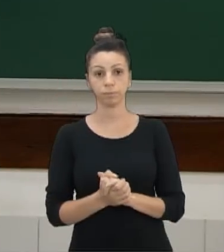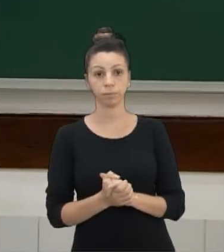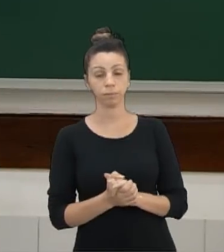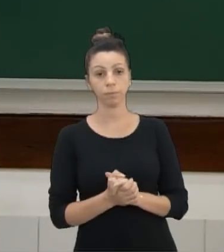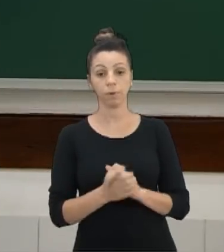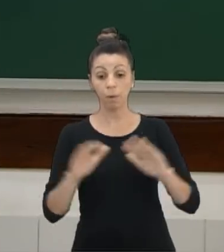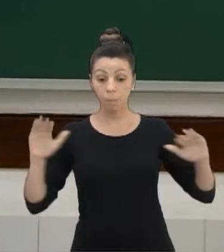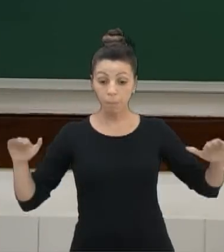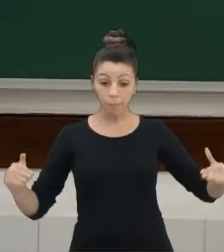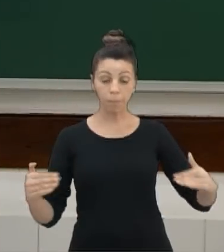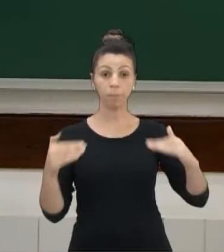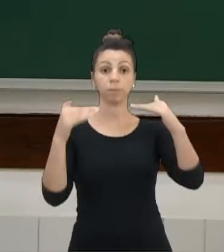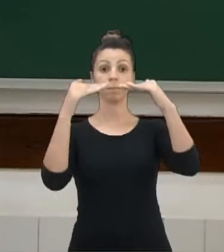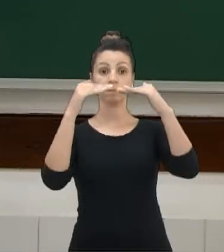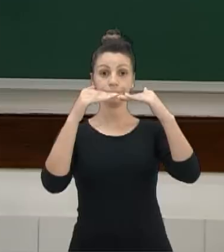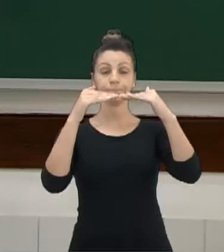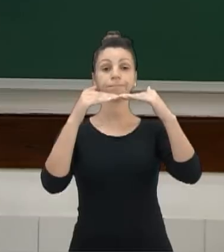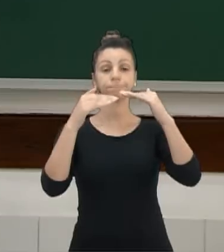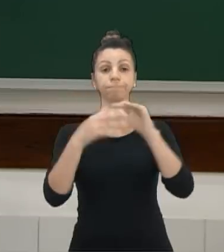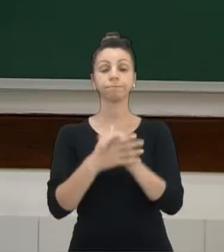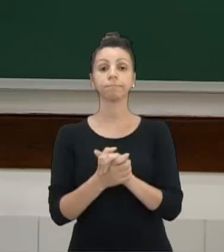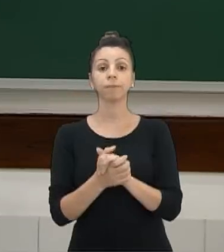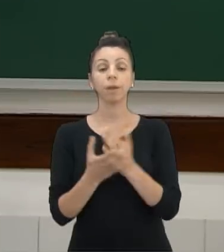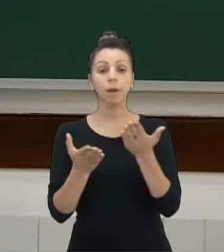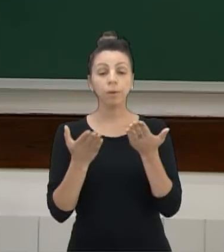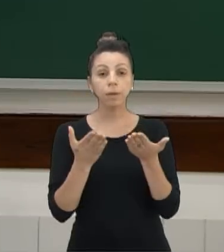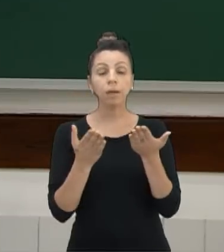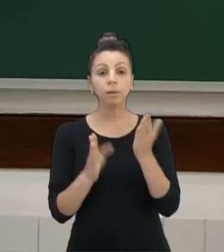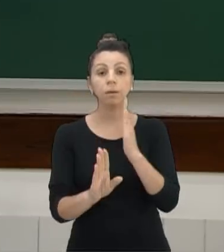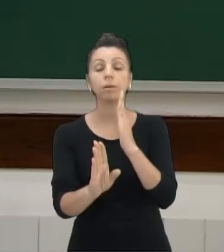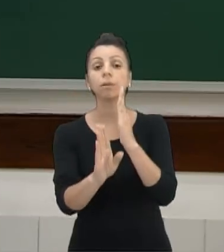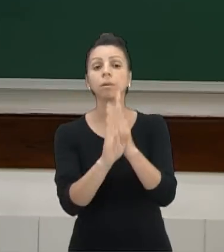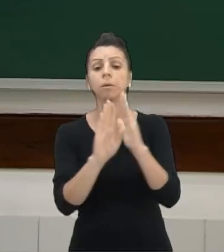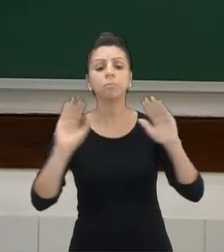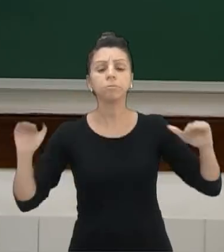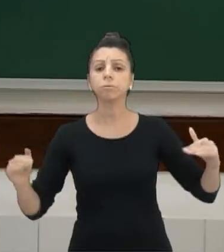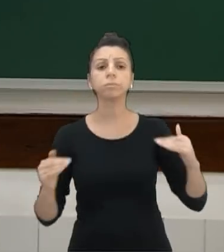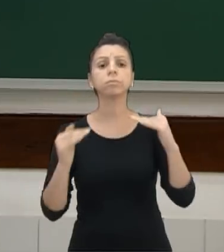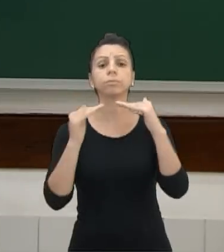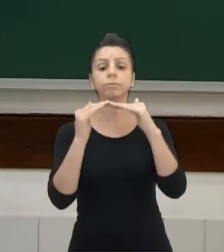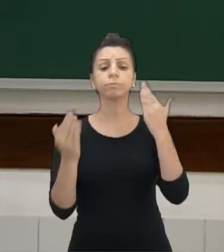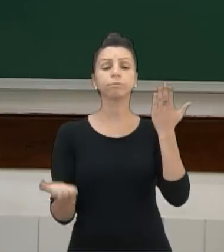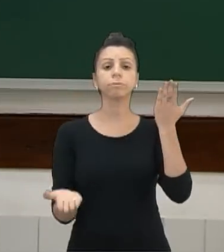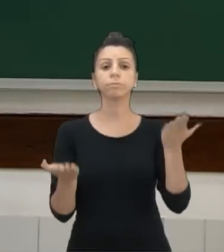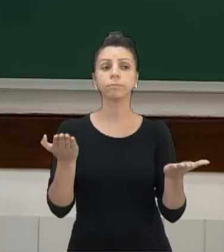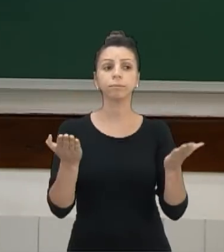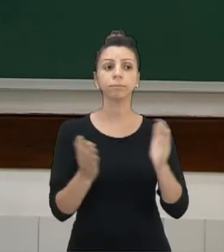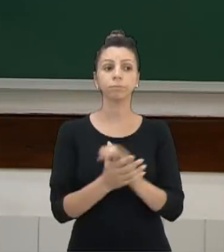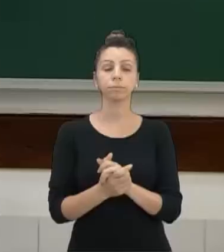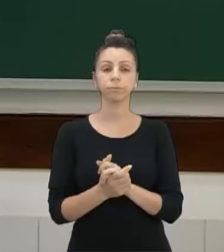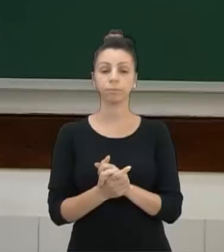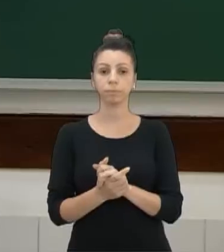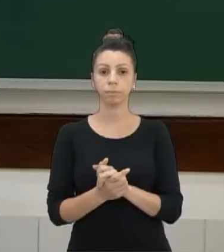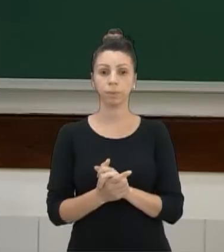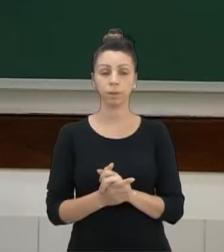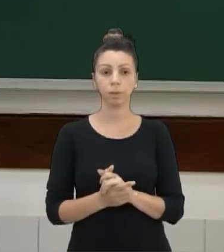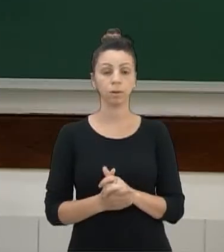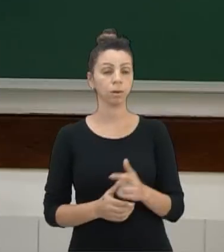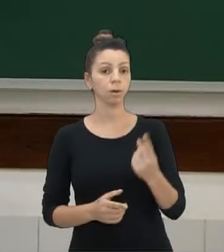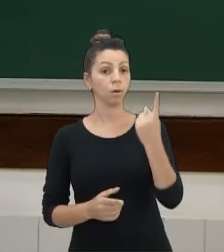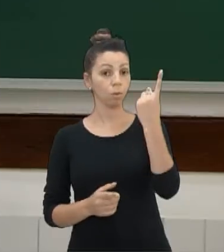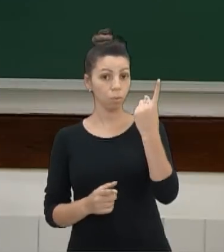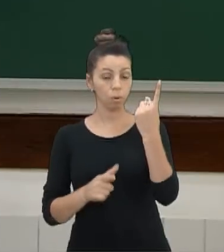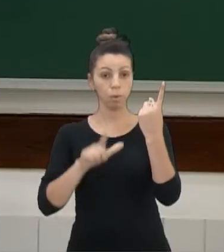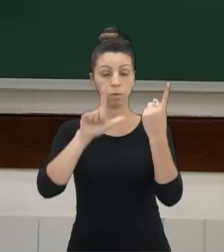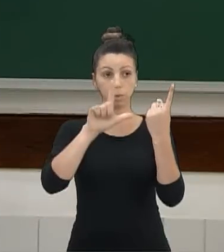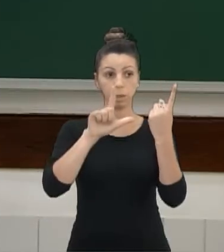litro. Agora chegou a hora. Então eu quero que vocês descubram qual que é essa proporção. Lembrando, 1 litro é